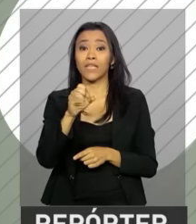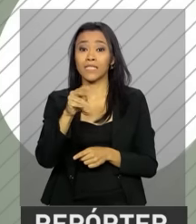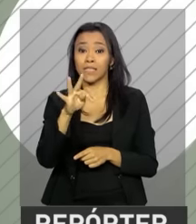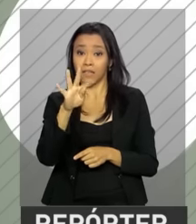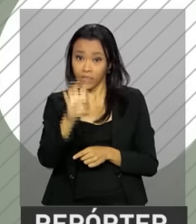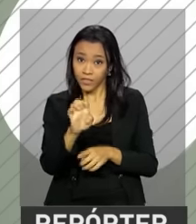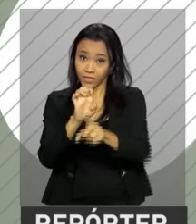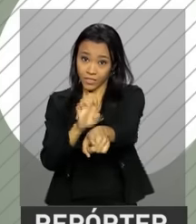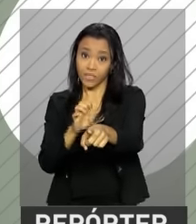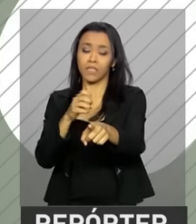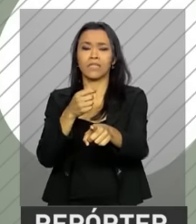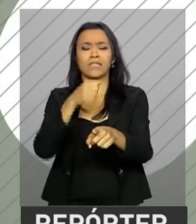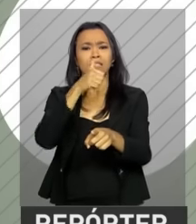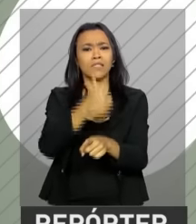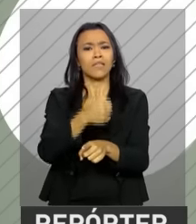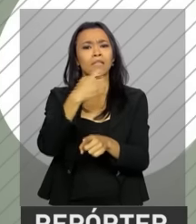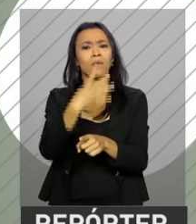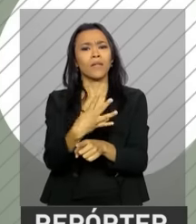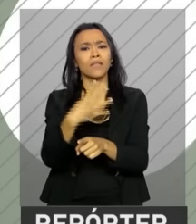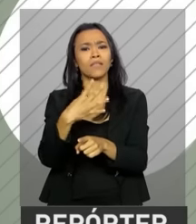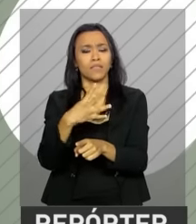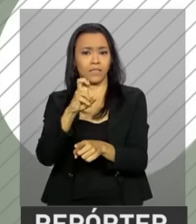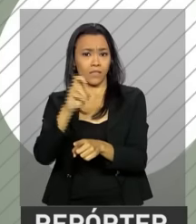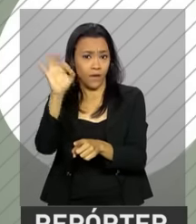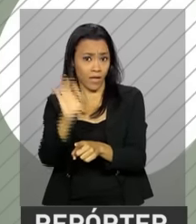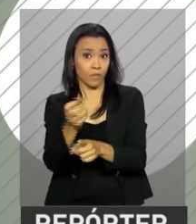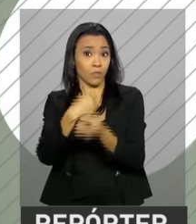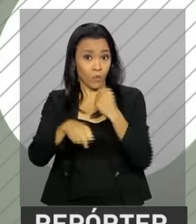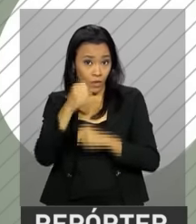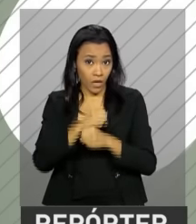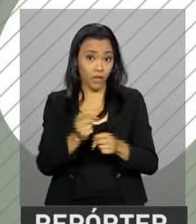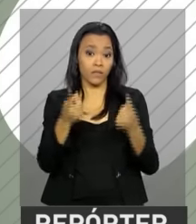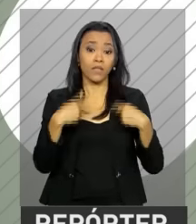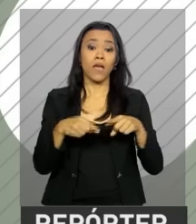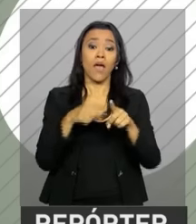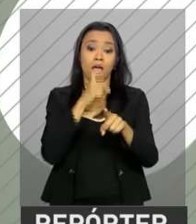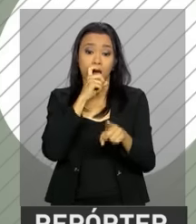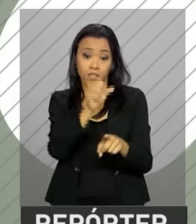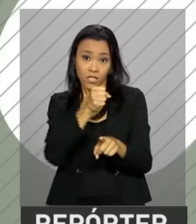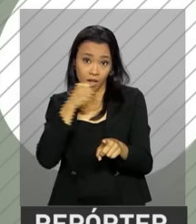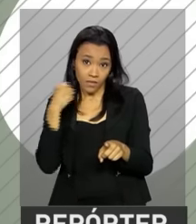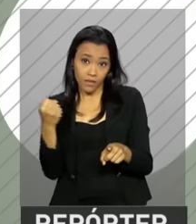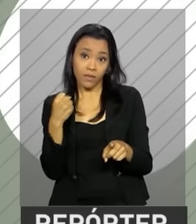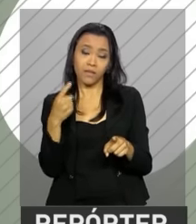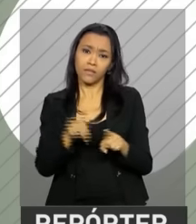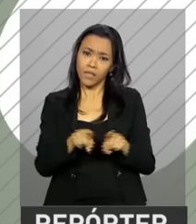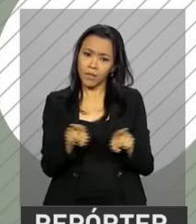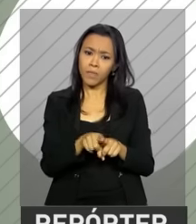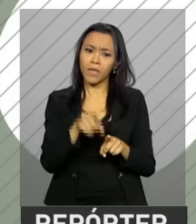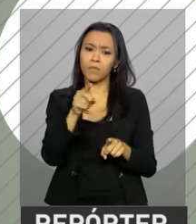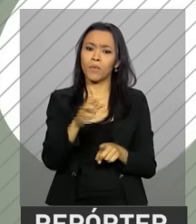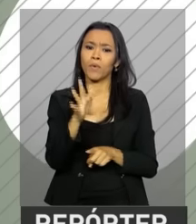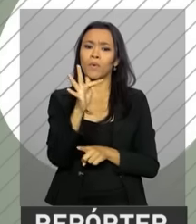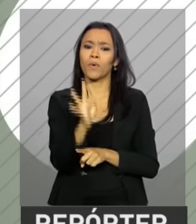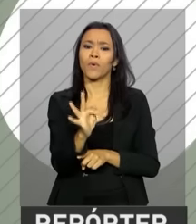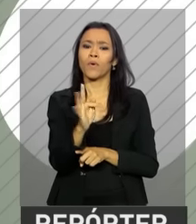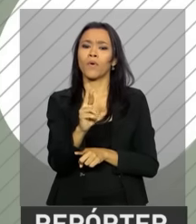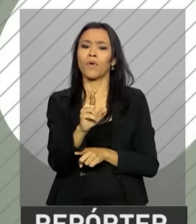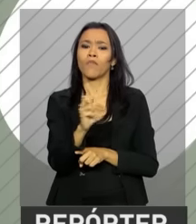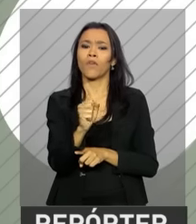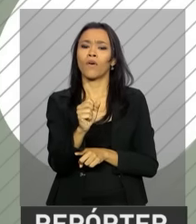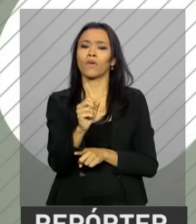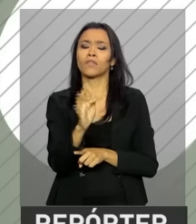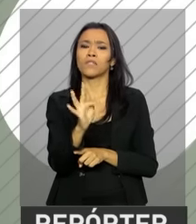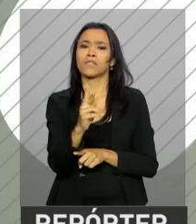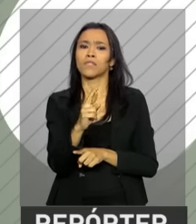cerca de5 por ano a geladeira pode ser substituída por um refrigerador frost free a economia